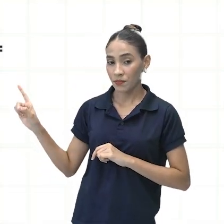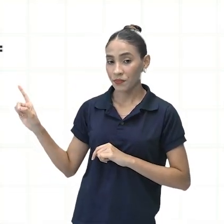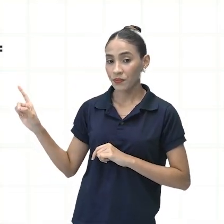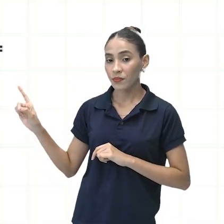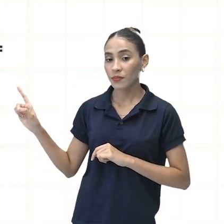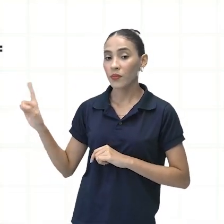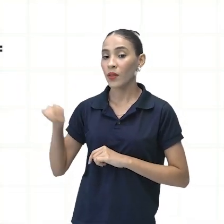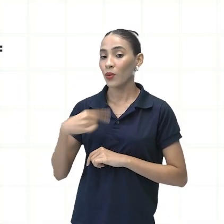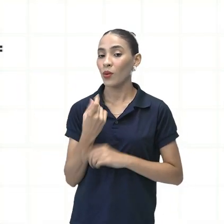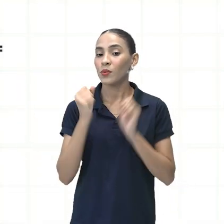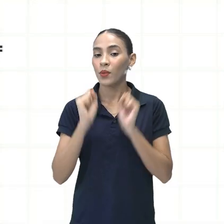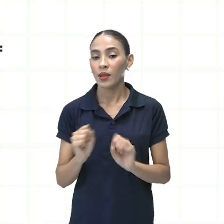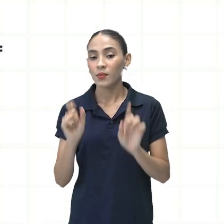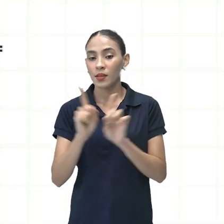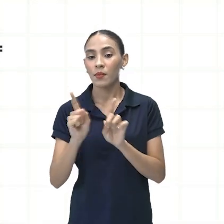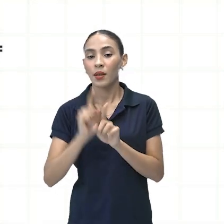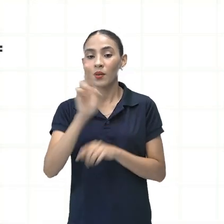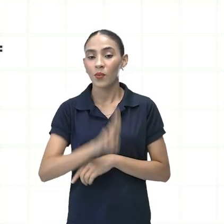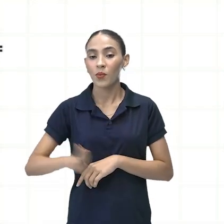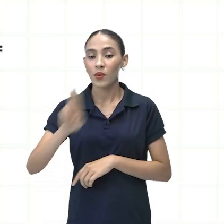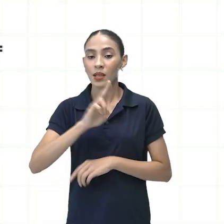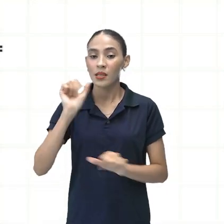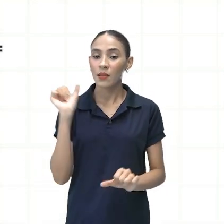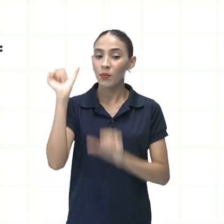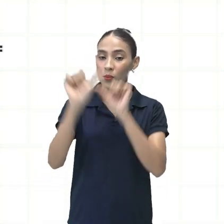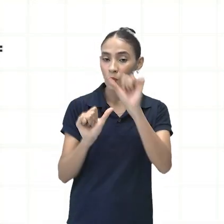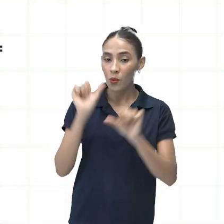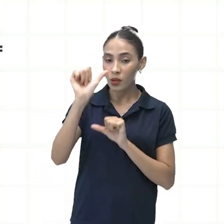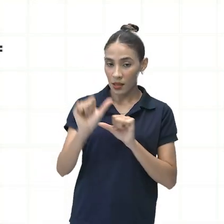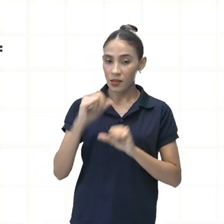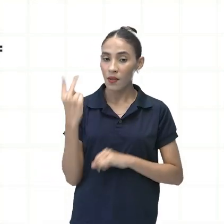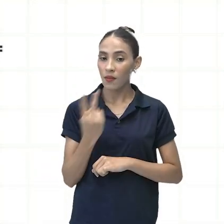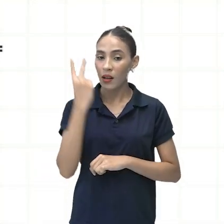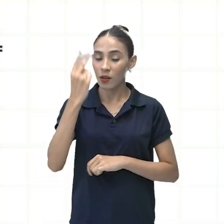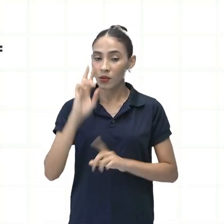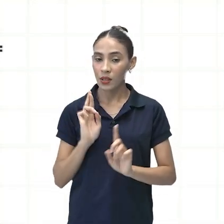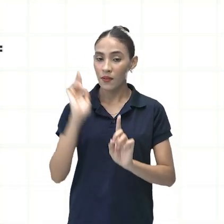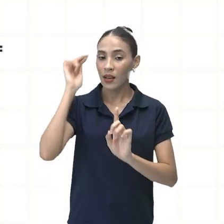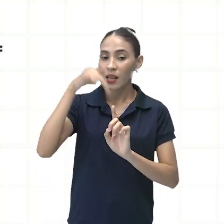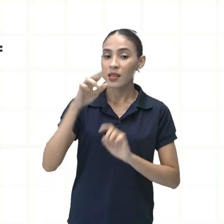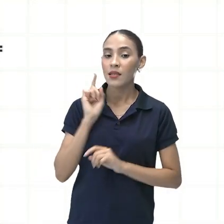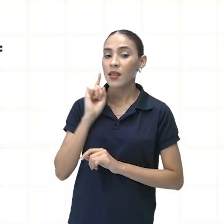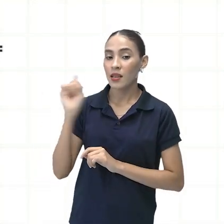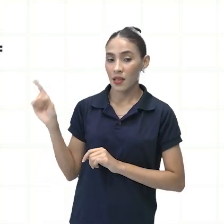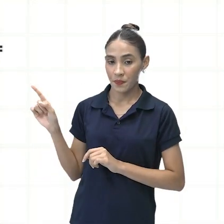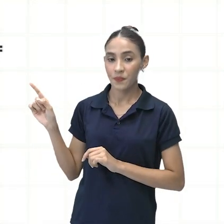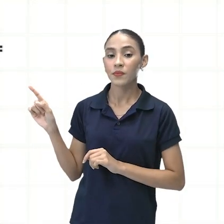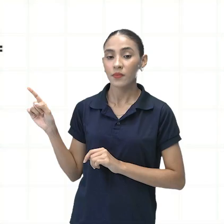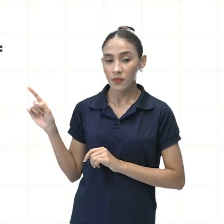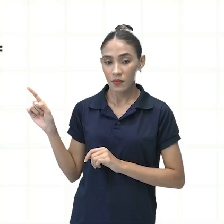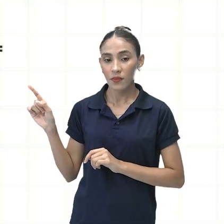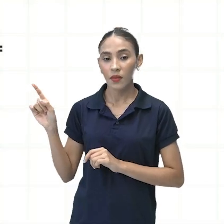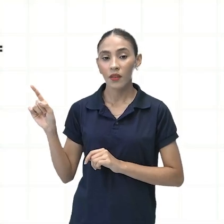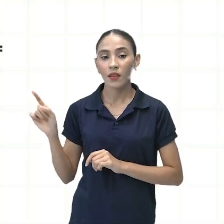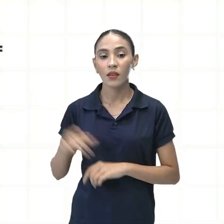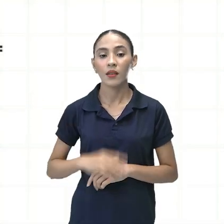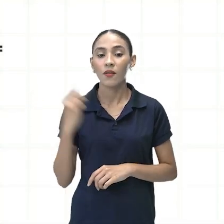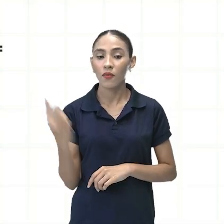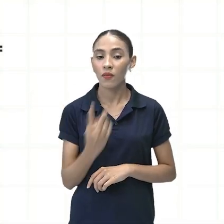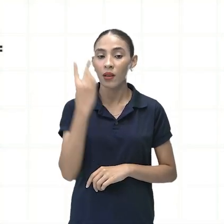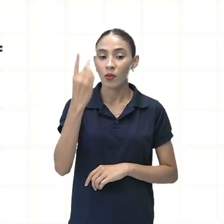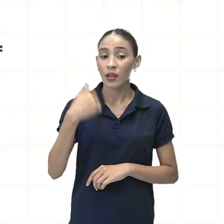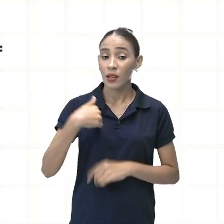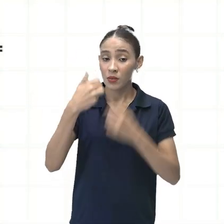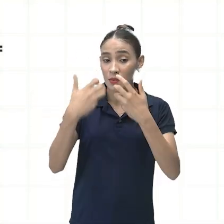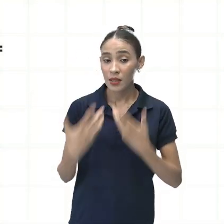aqui, nós podemos utilizar essa transformação, esse valor de referência representado pelo valor